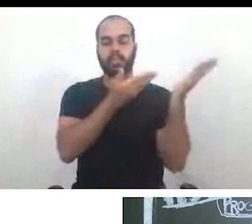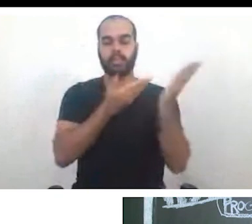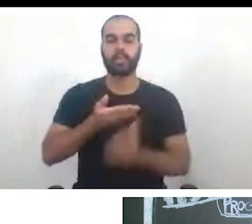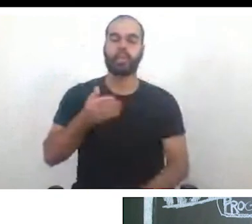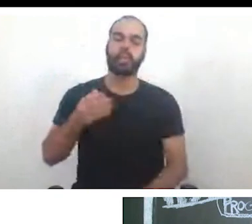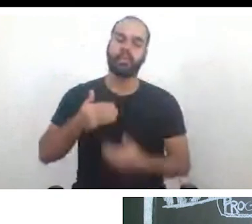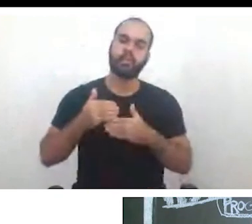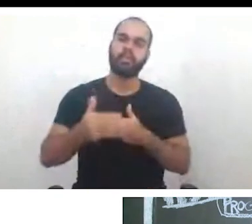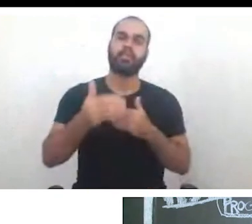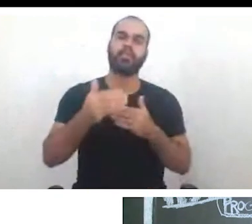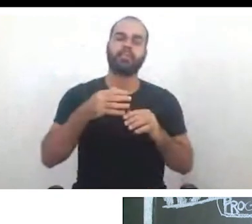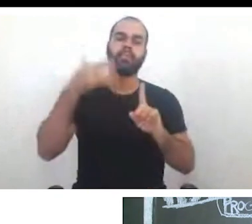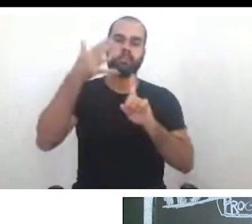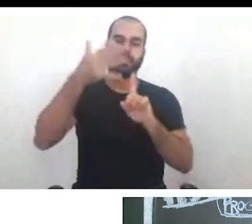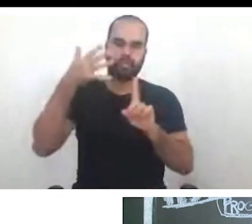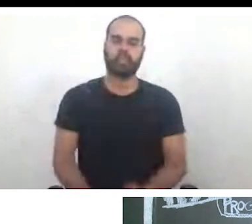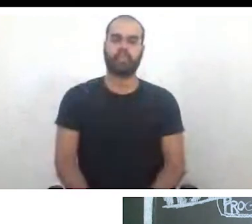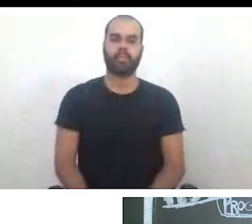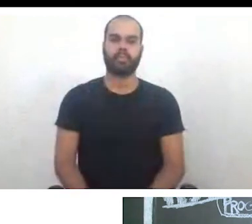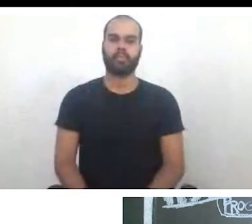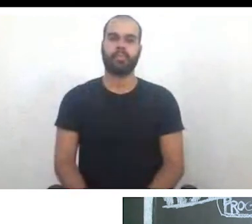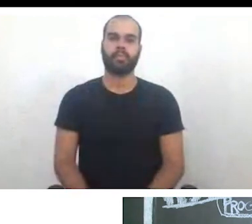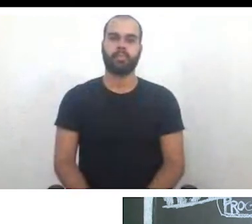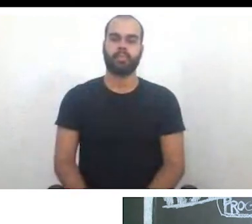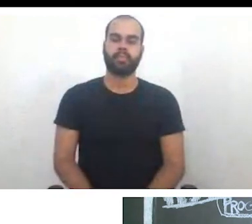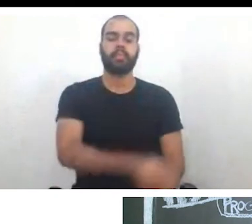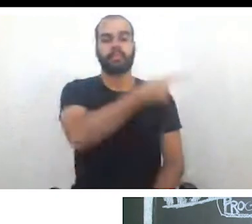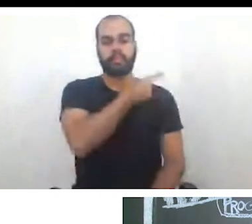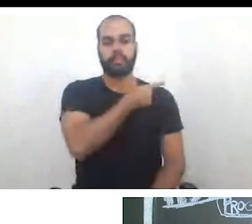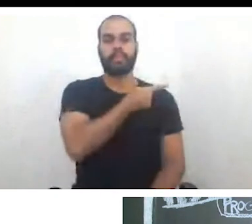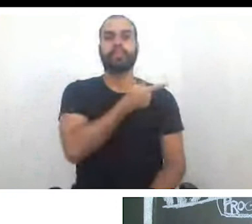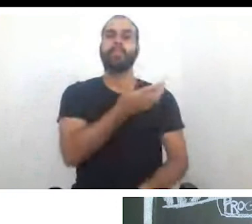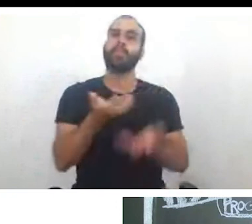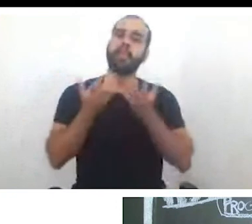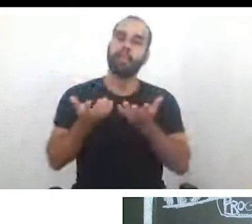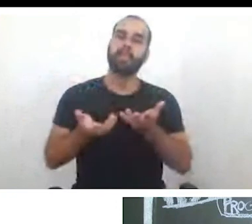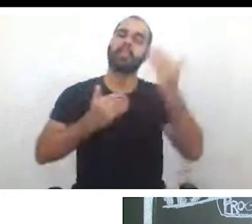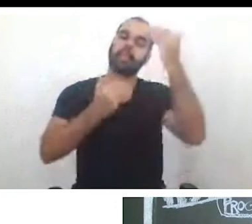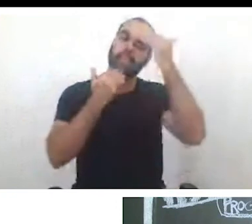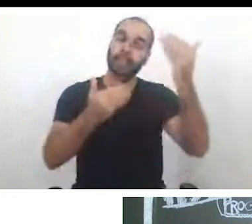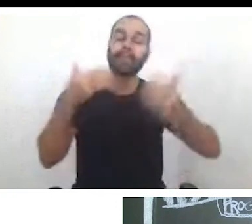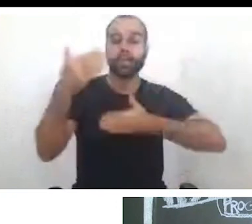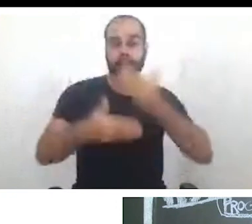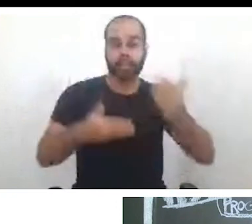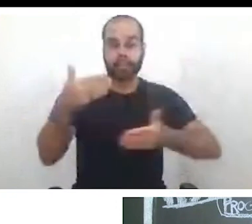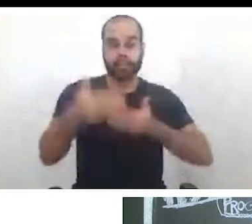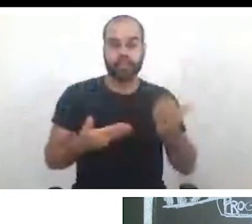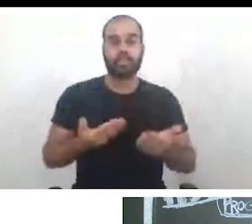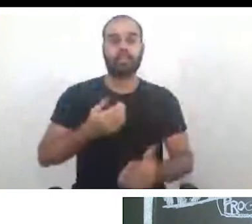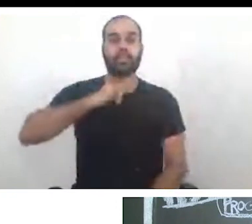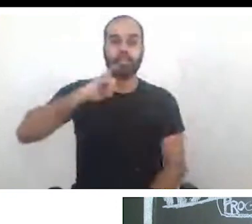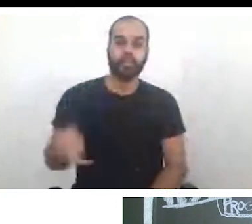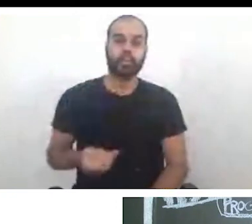Eu queria agradecer a participação, eu espero que seja proveitoso para os médicos que